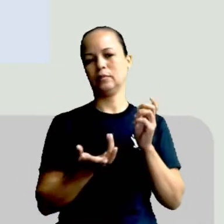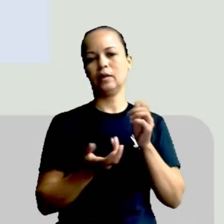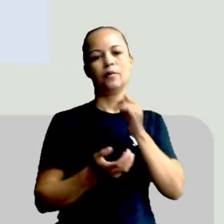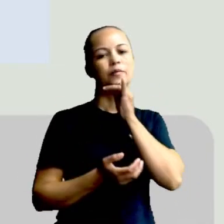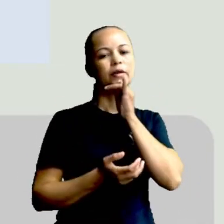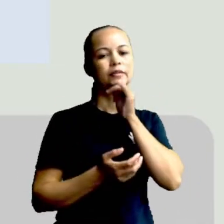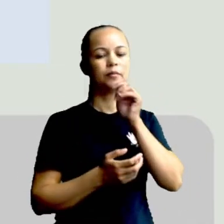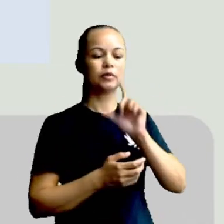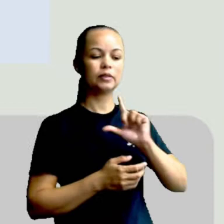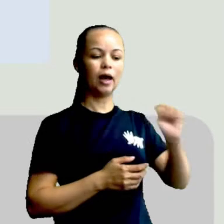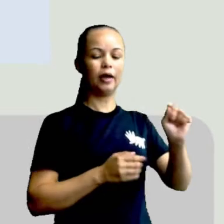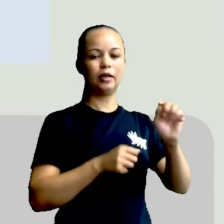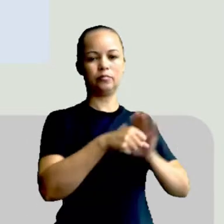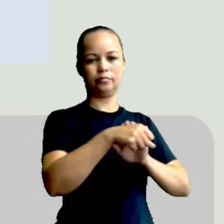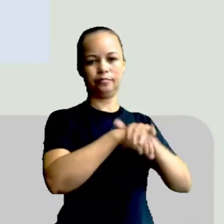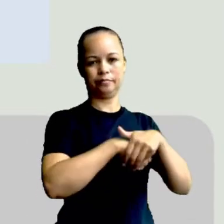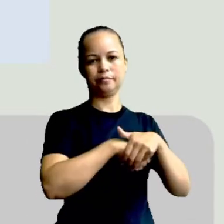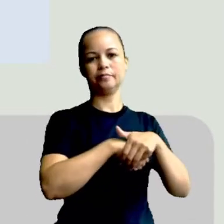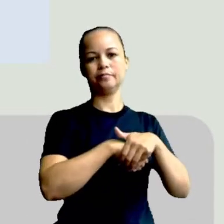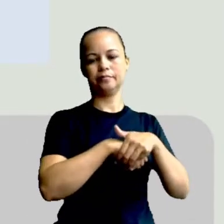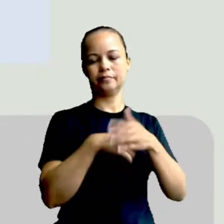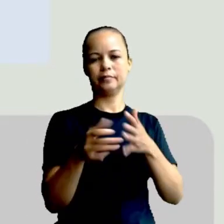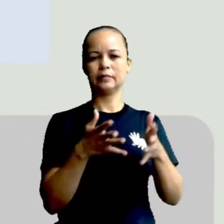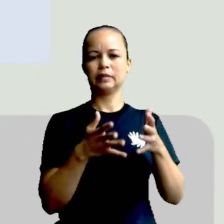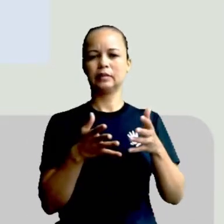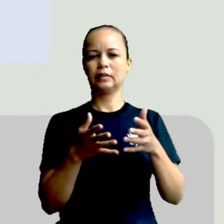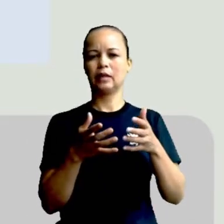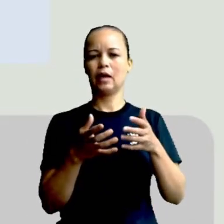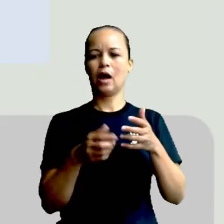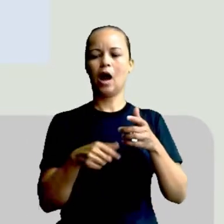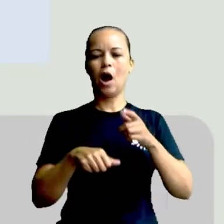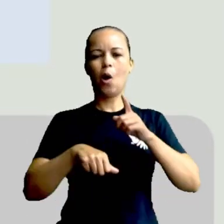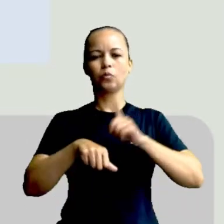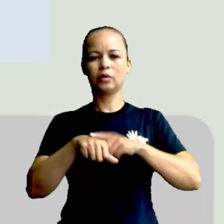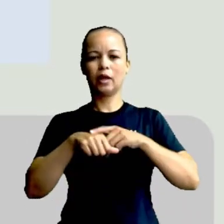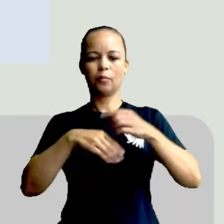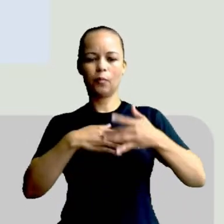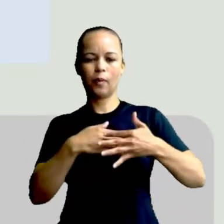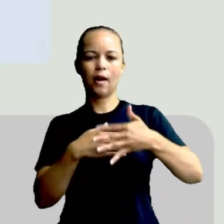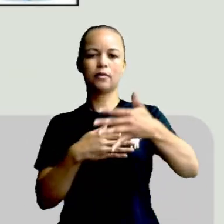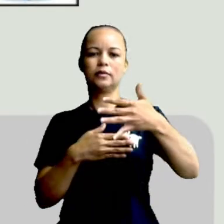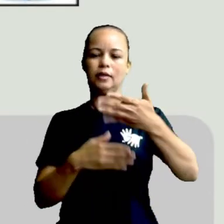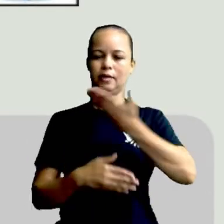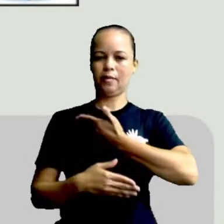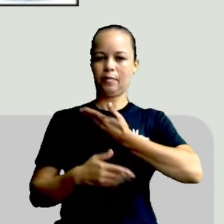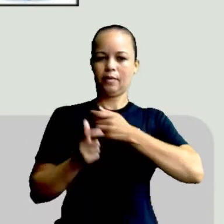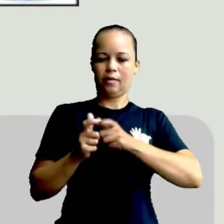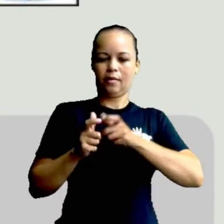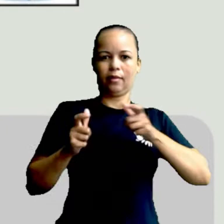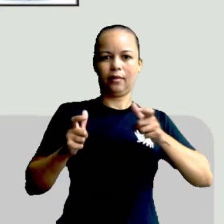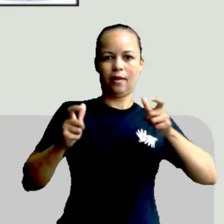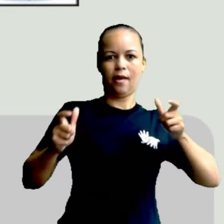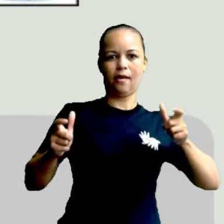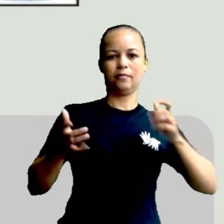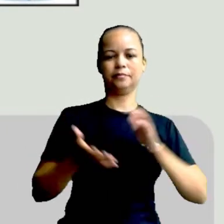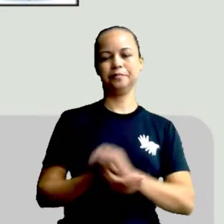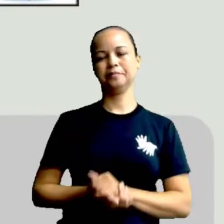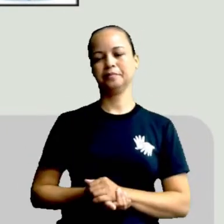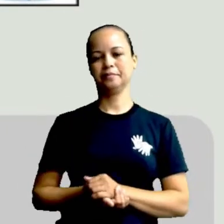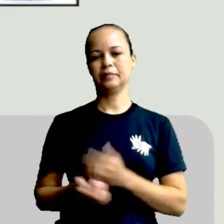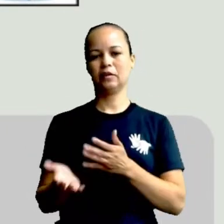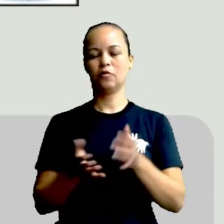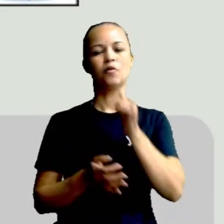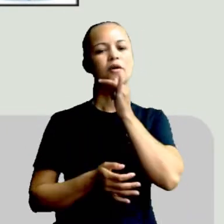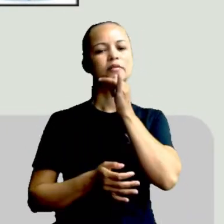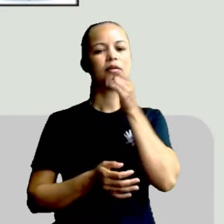À medida que o tempo passa as amizades aumentam vamos ver alguns